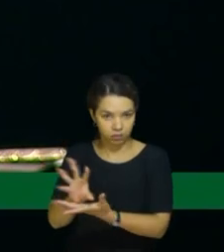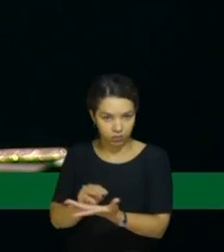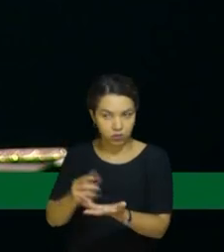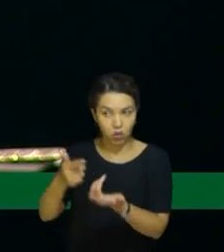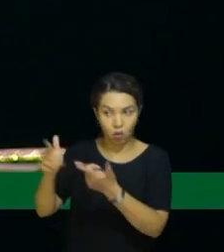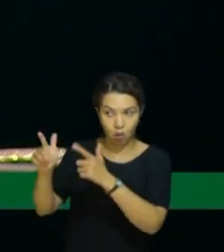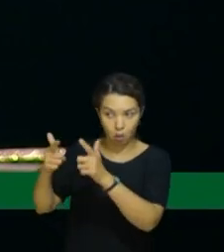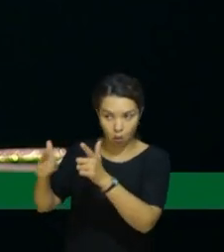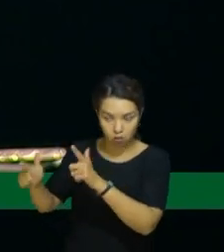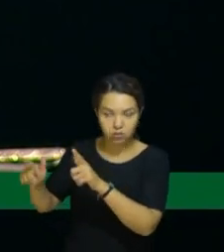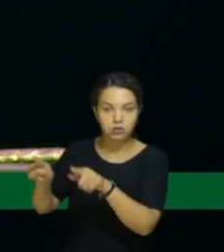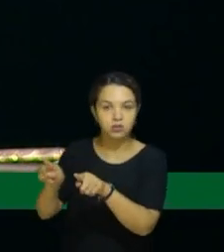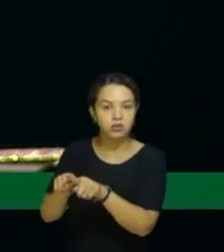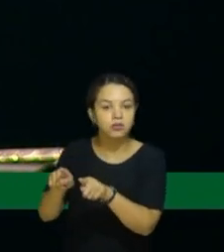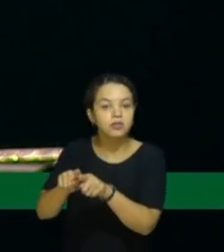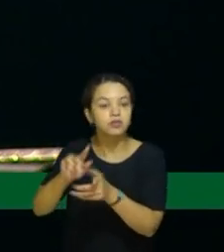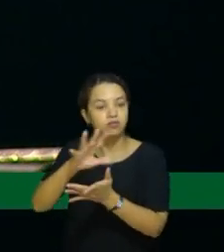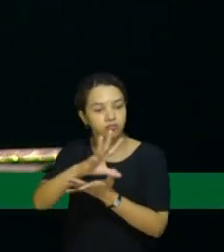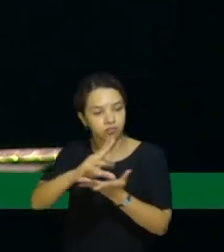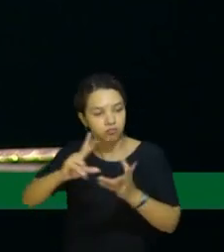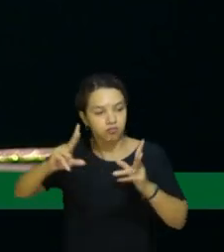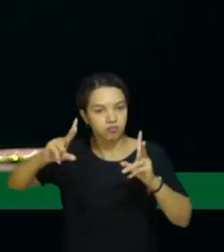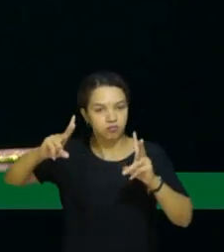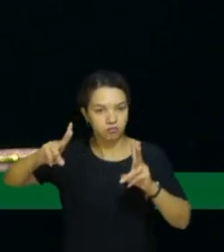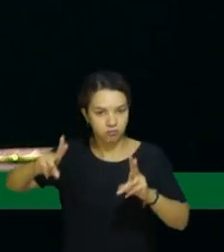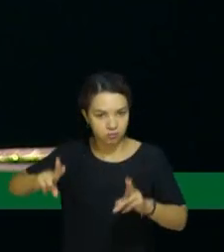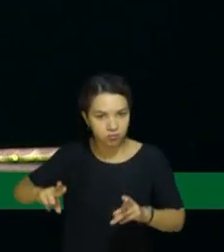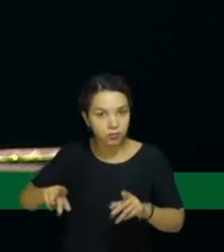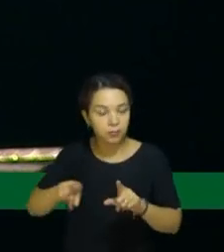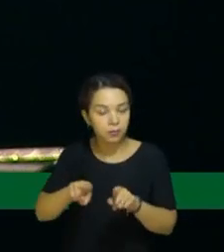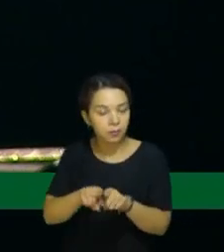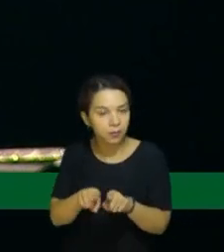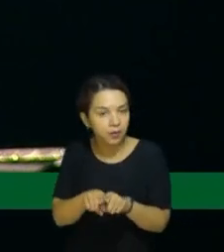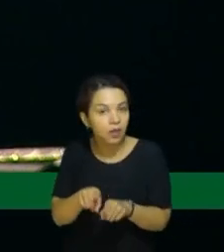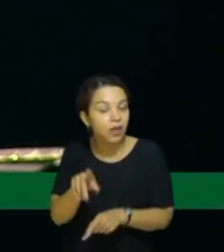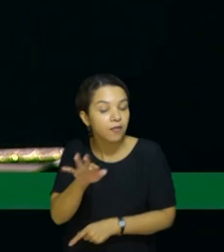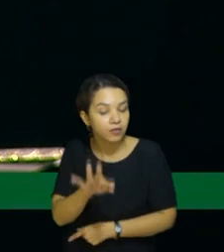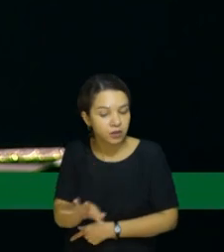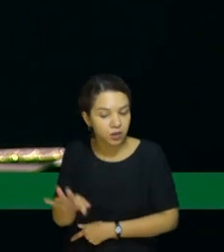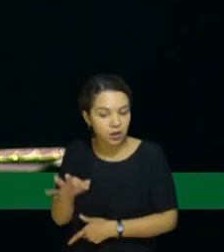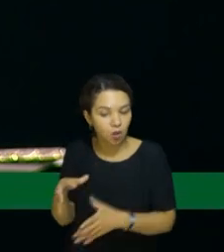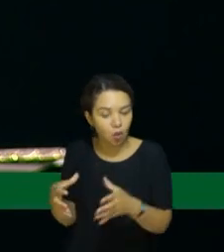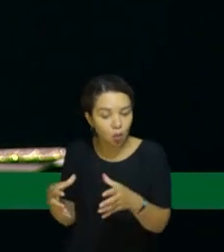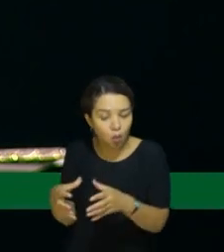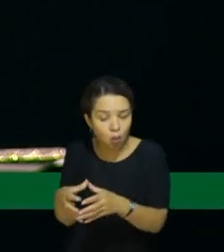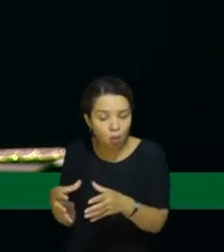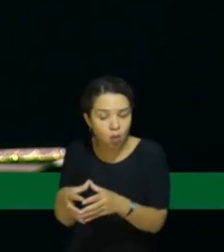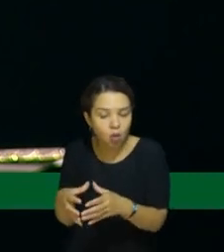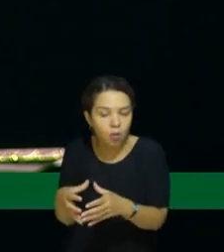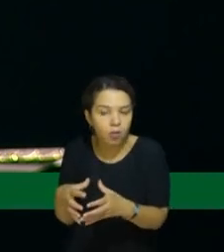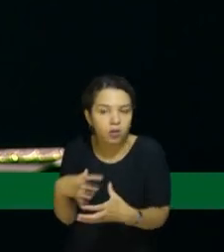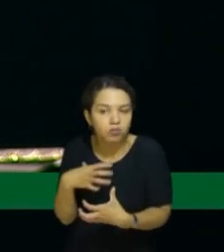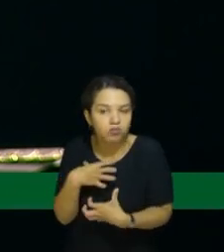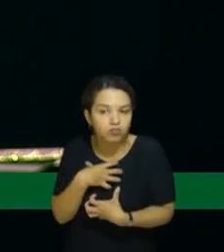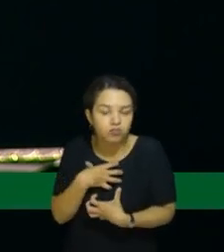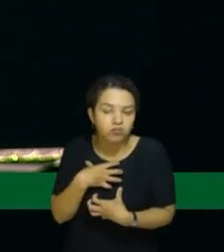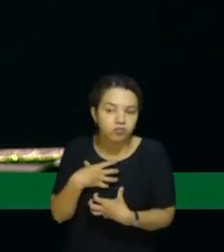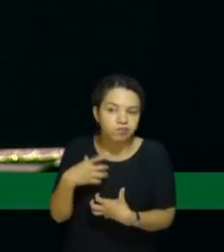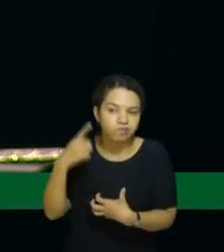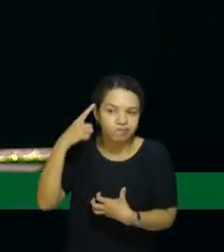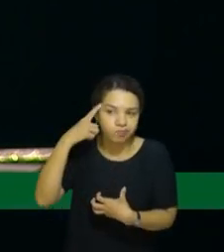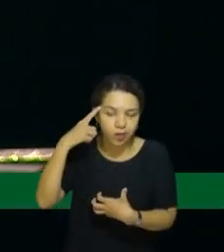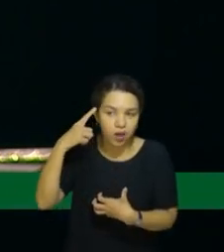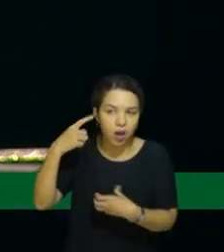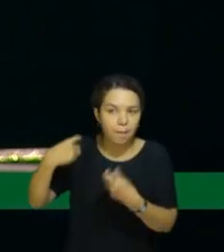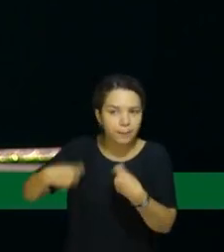ampes de outros estados também a nossa Confederação se inspirou na necessidade de empresas de